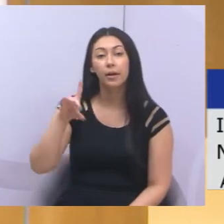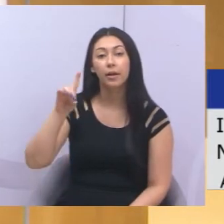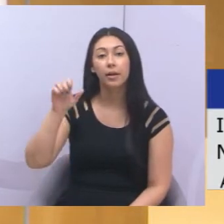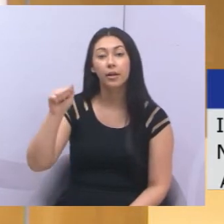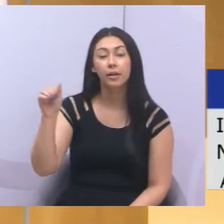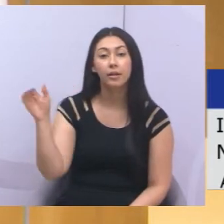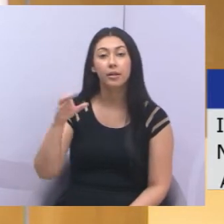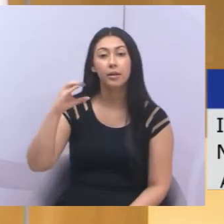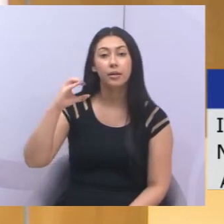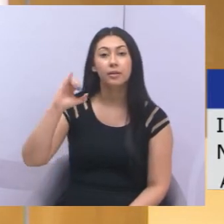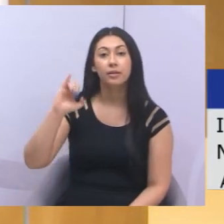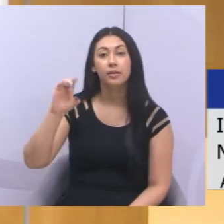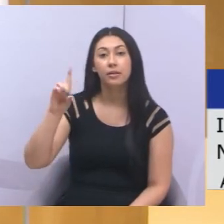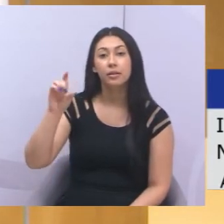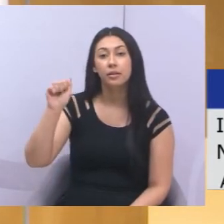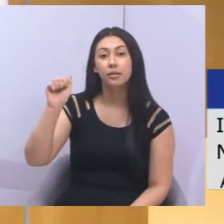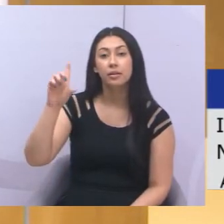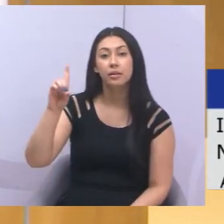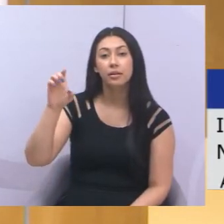estrada férrea,